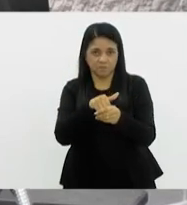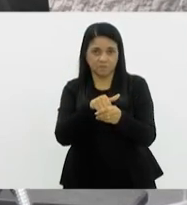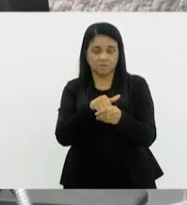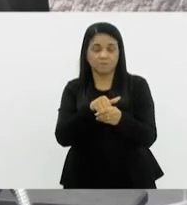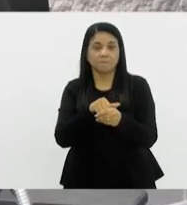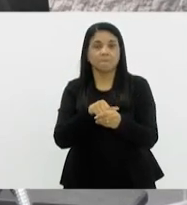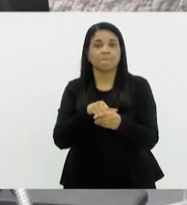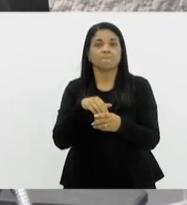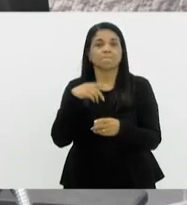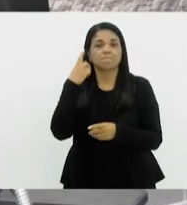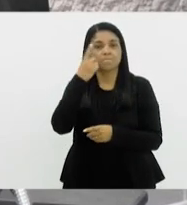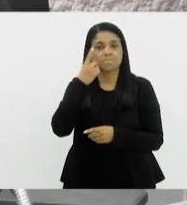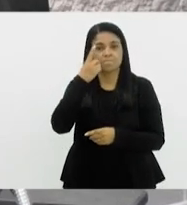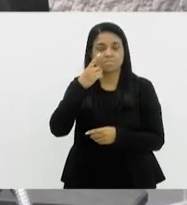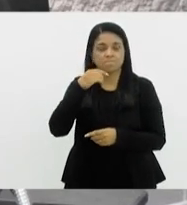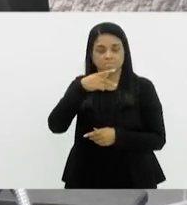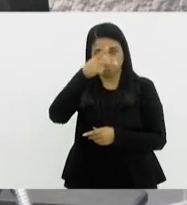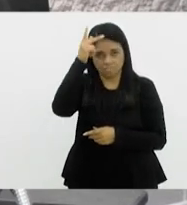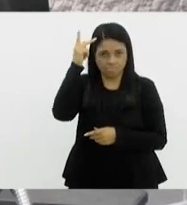do deputado Luiz Paulo